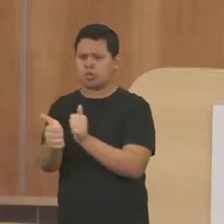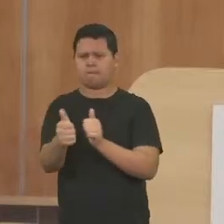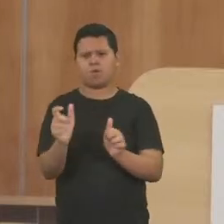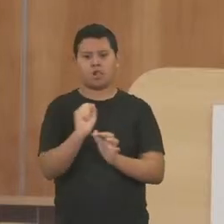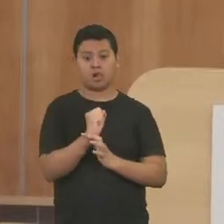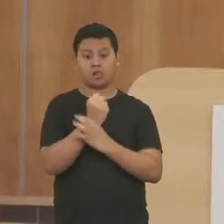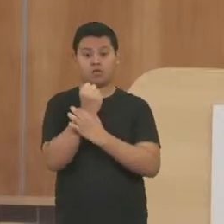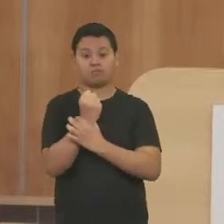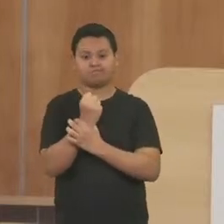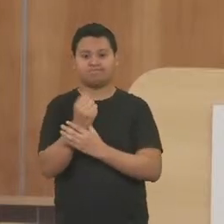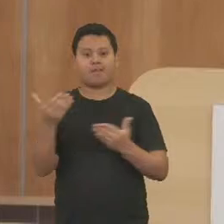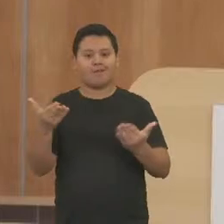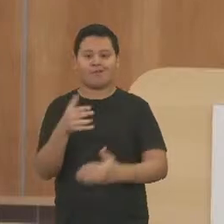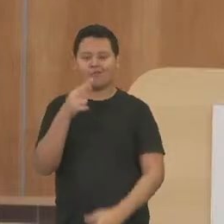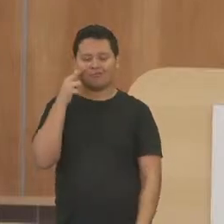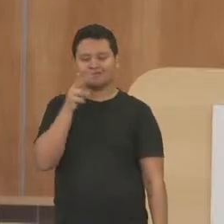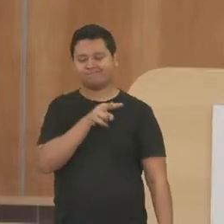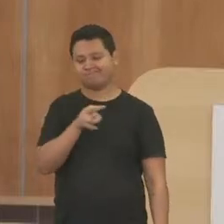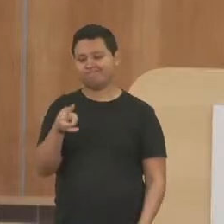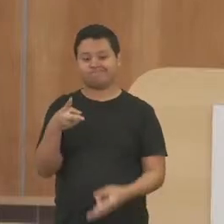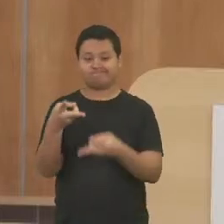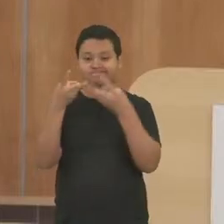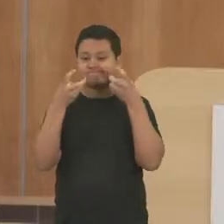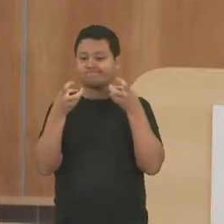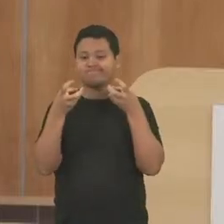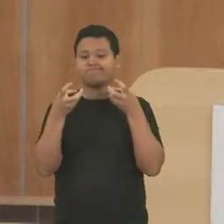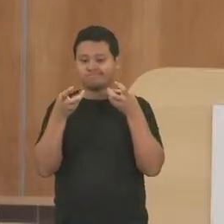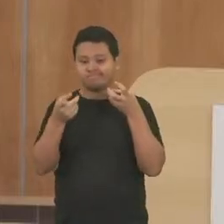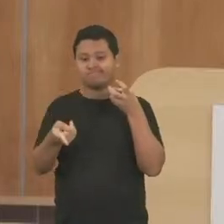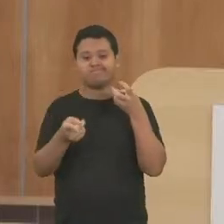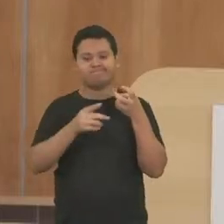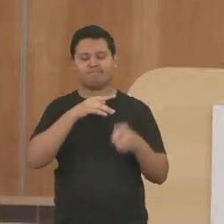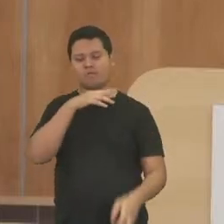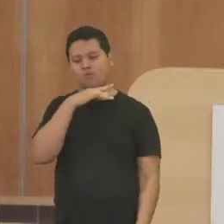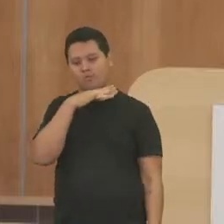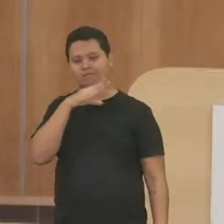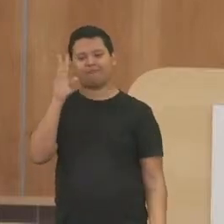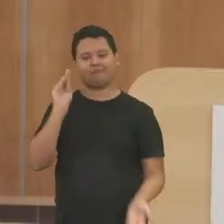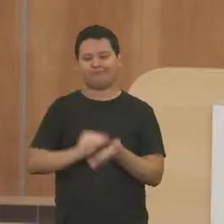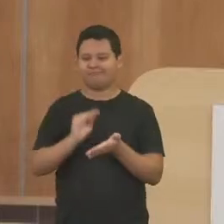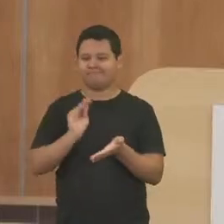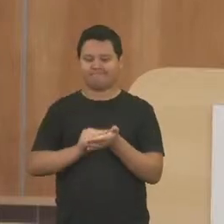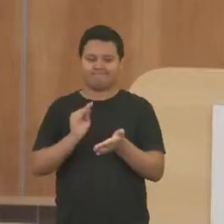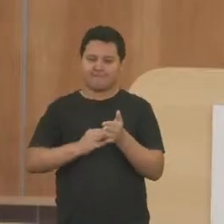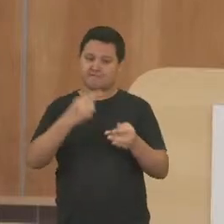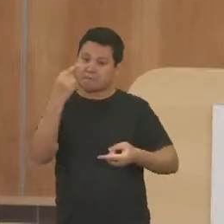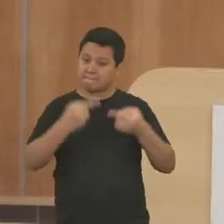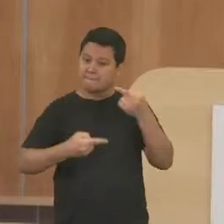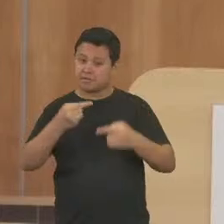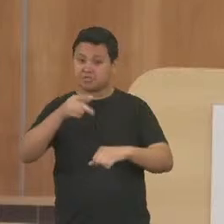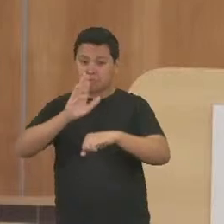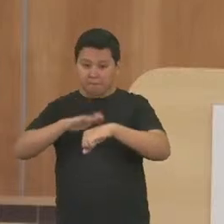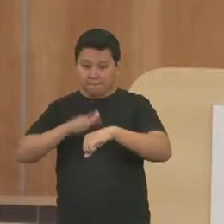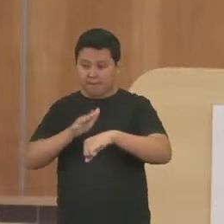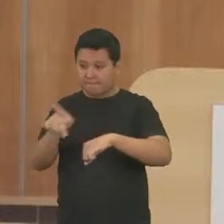de esporte, e hoje o que a gente percebe é uma falta de política